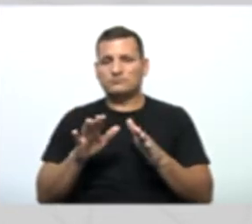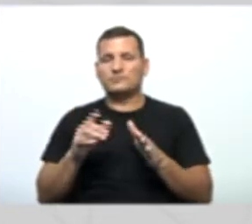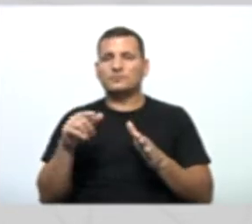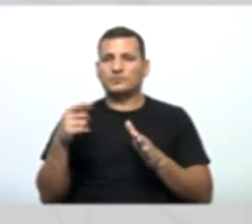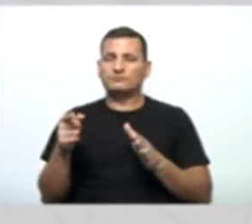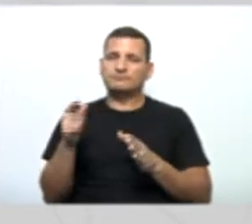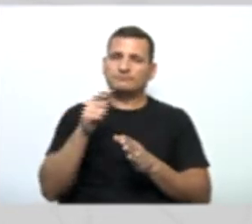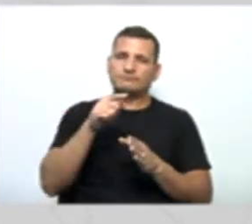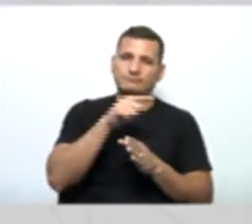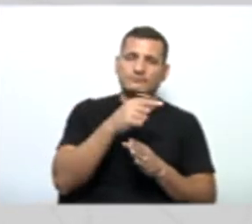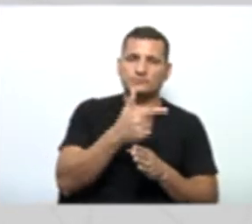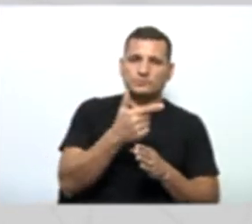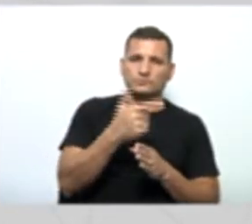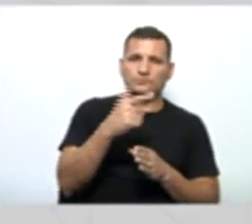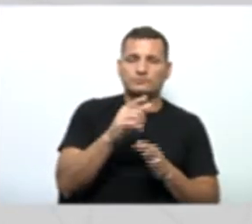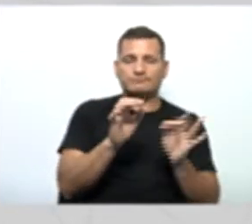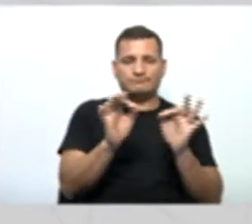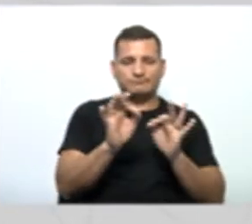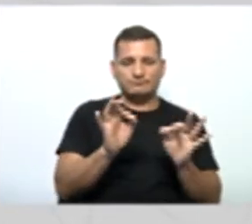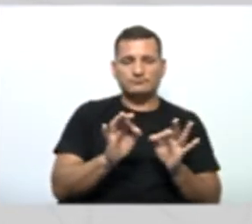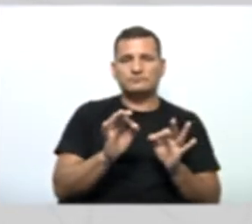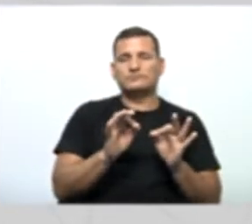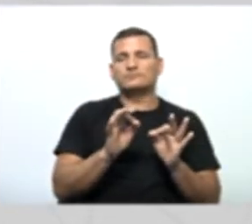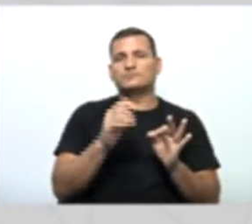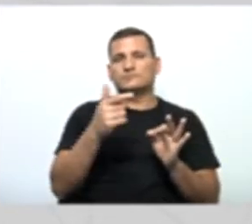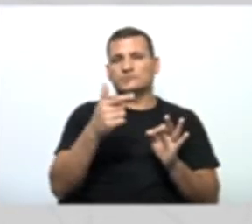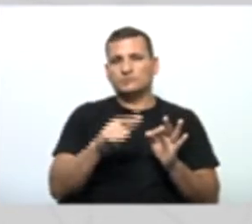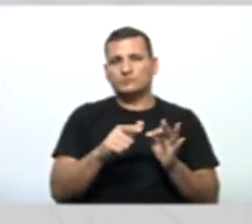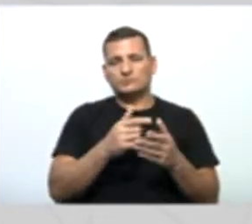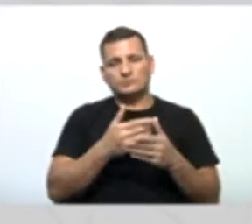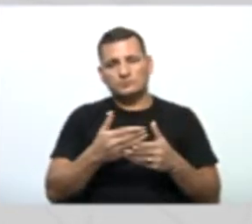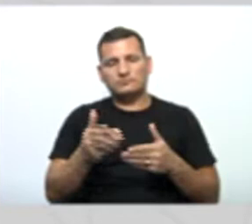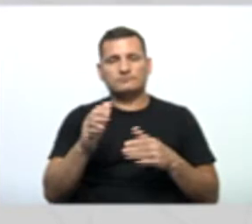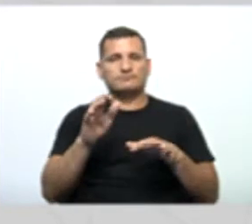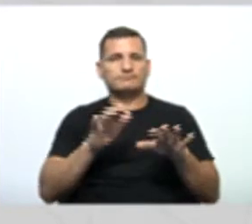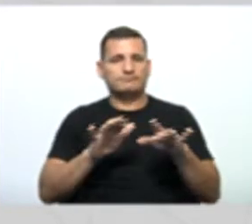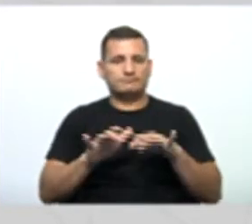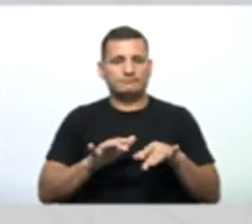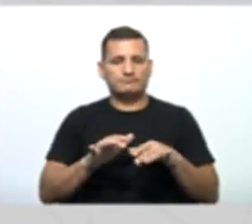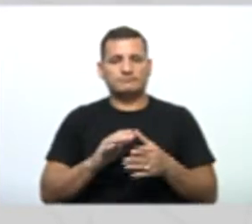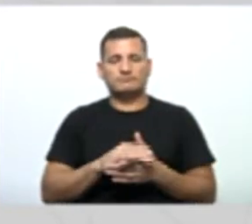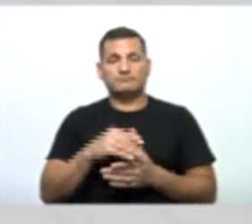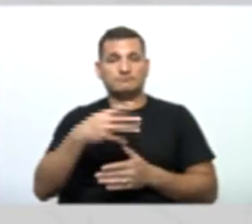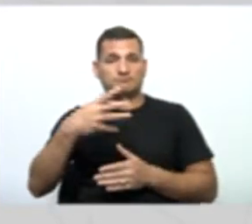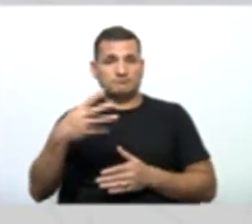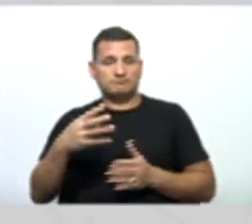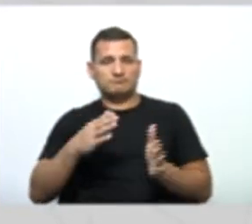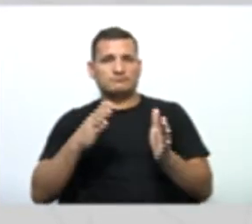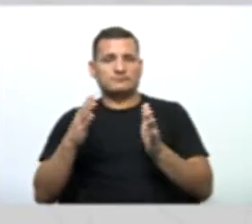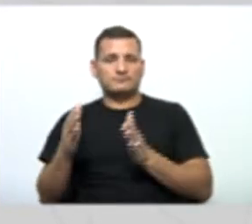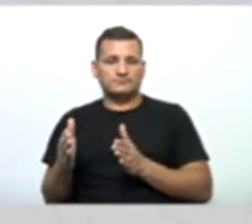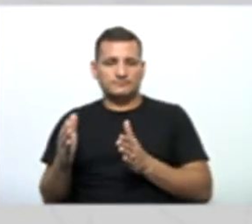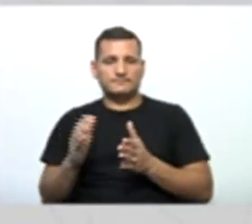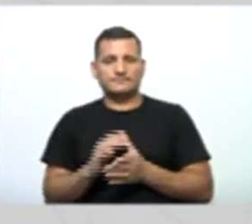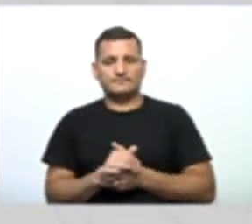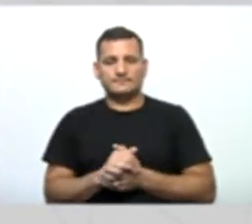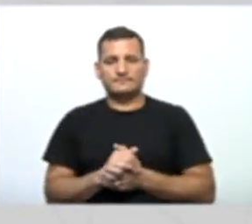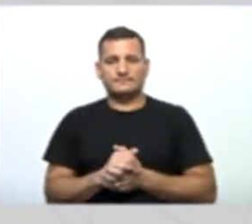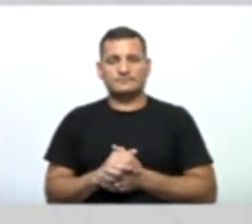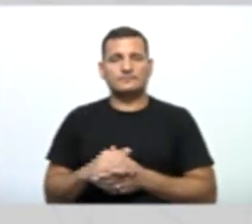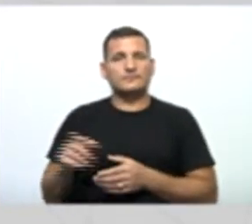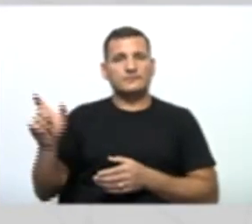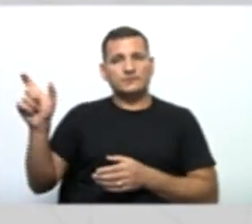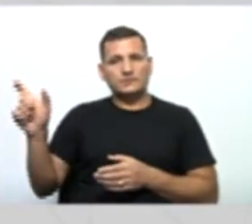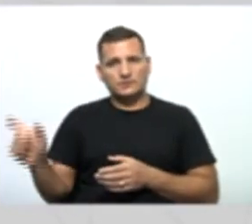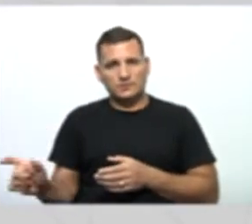2, faça o protótipo novamente e começa a desenvolver. O quarto passo, validar o protótipo com o cliente,